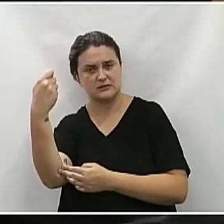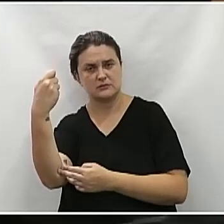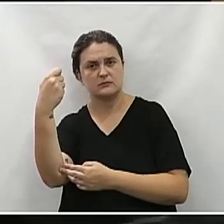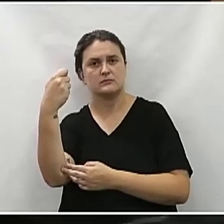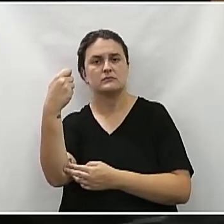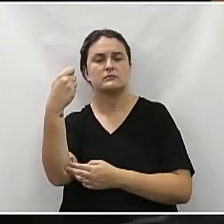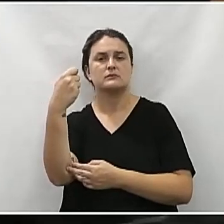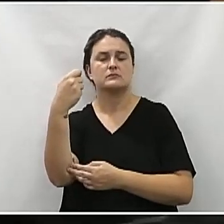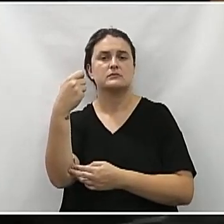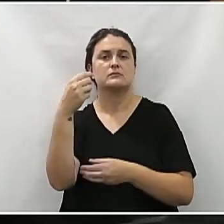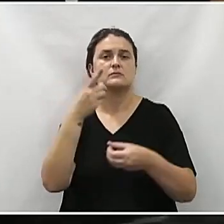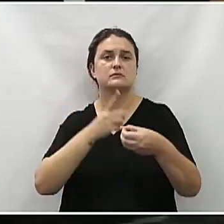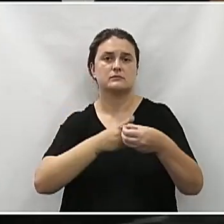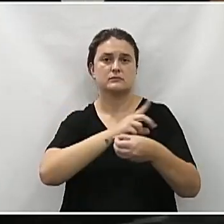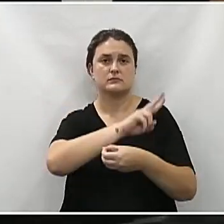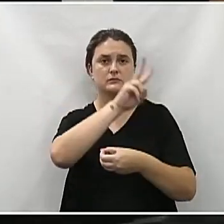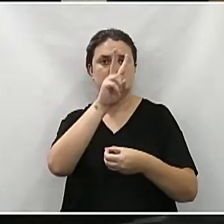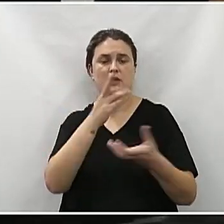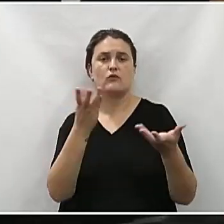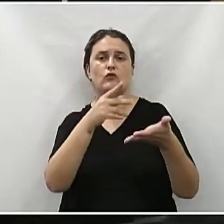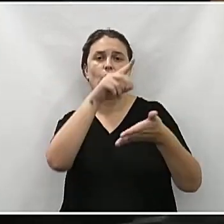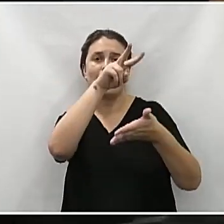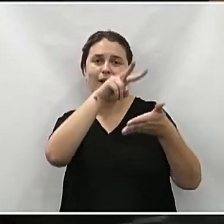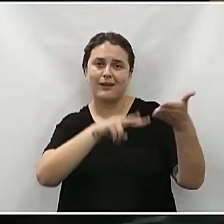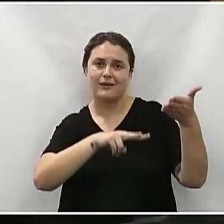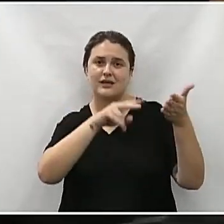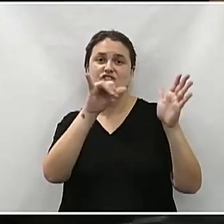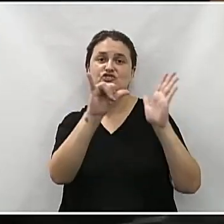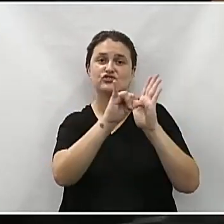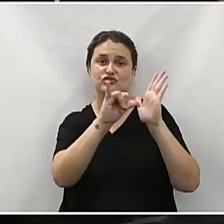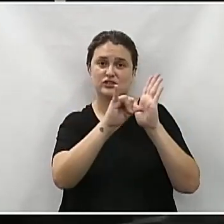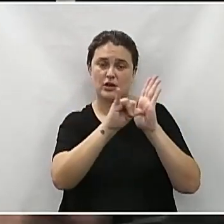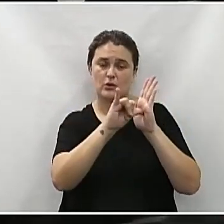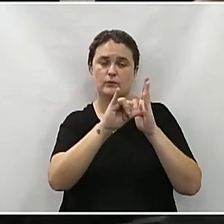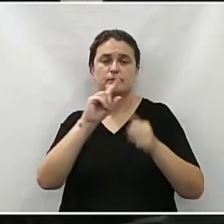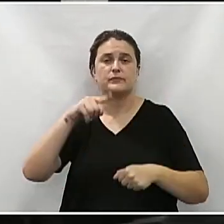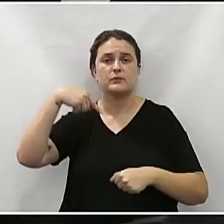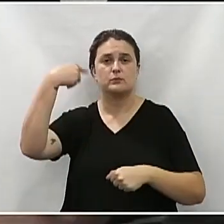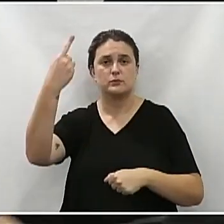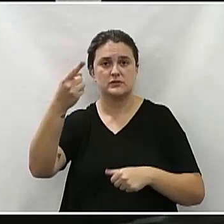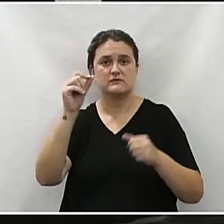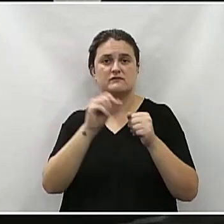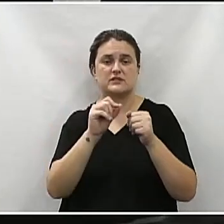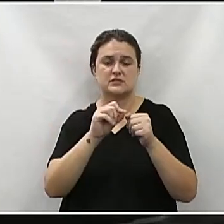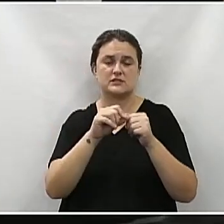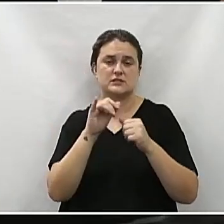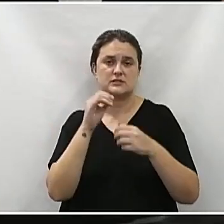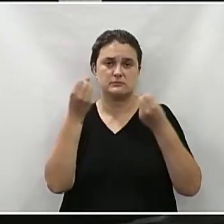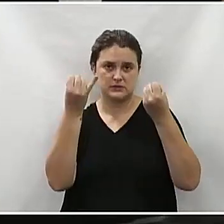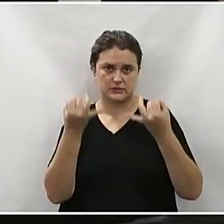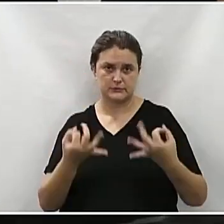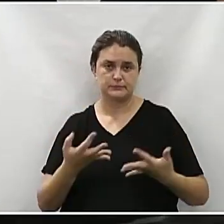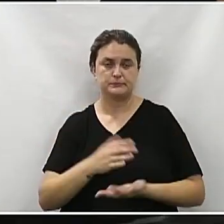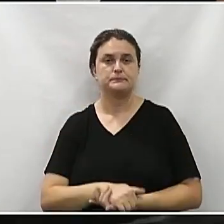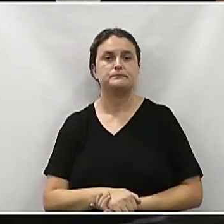de União da Vitória quero fazer a leitura desse edital e fazer depois um breve comentário